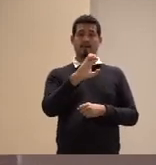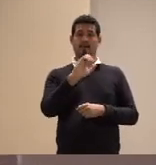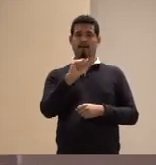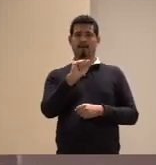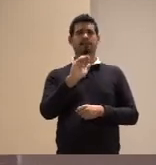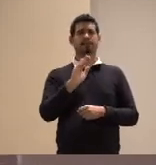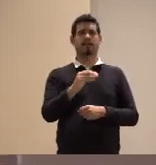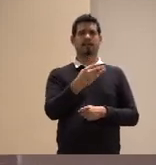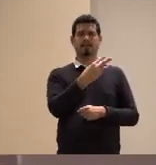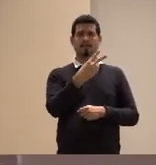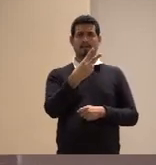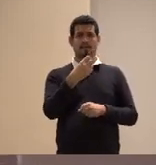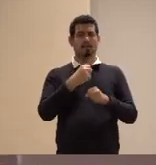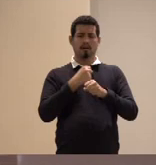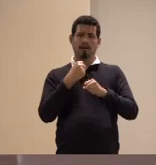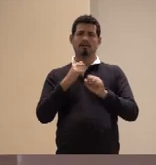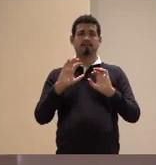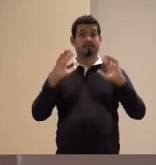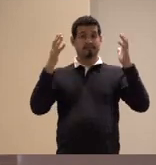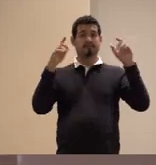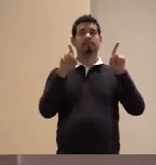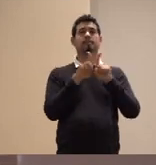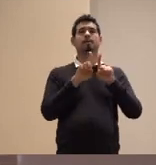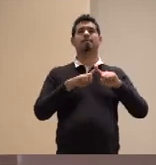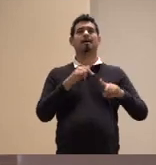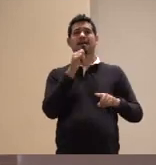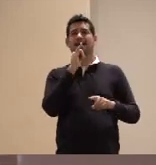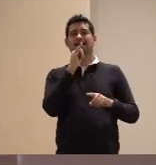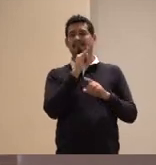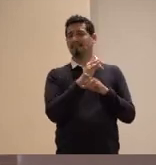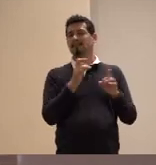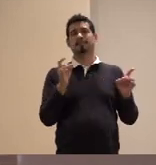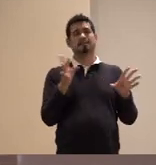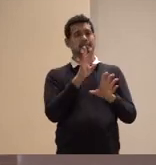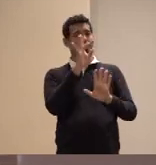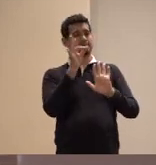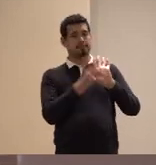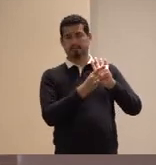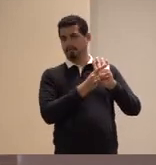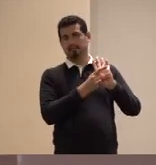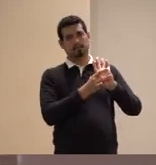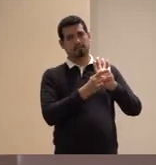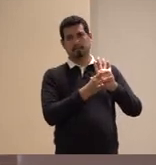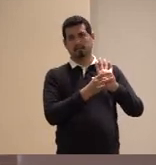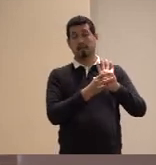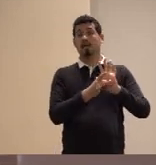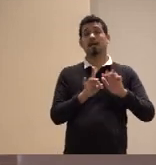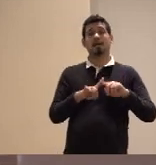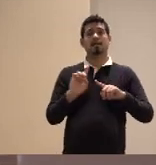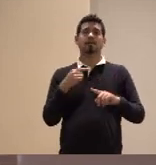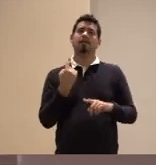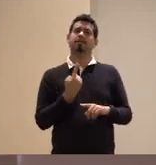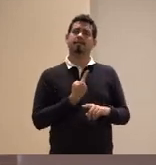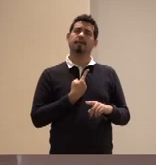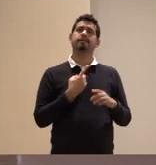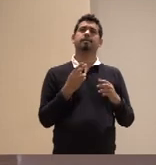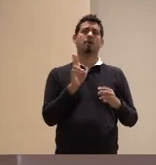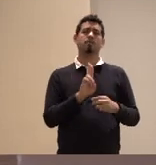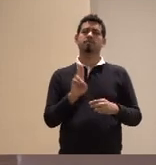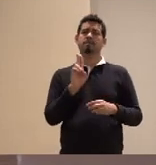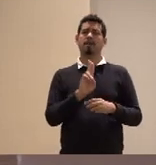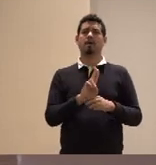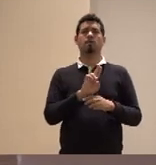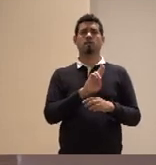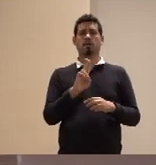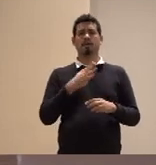32 anos, e ele ainda não está efetivado. Infelizmente, nós continuamos, aí vou usar uma menção